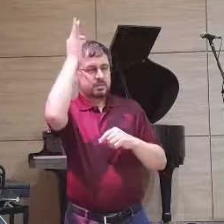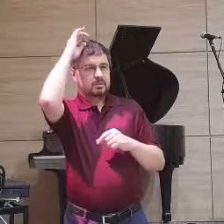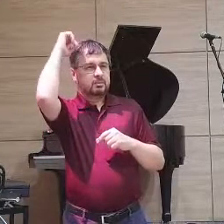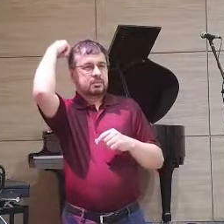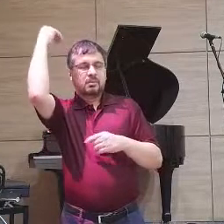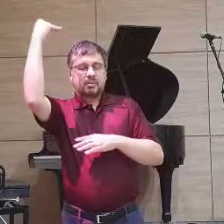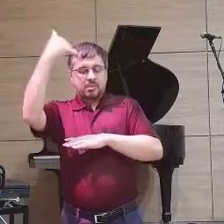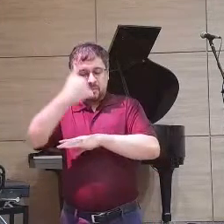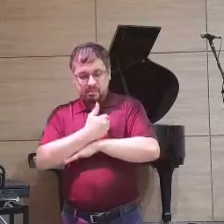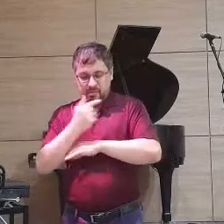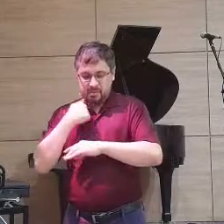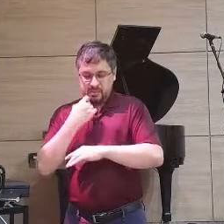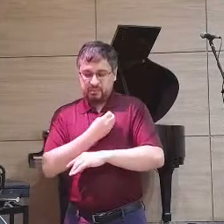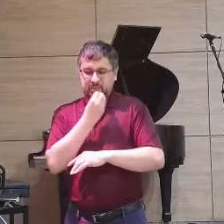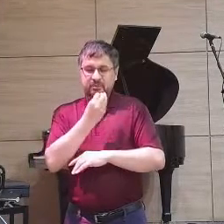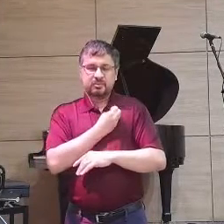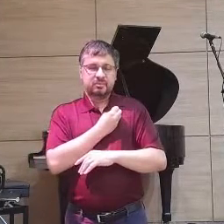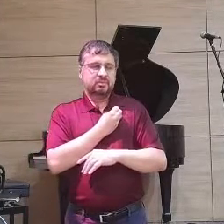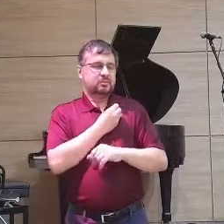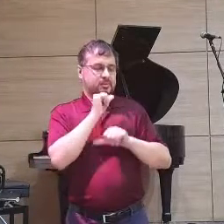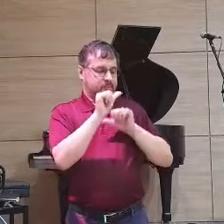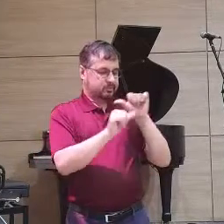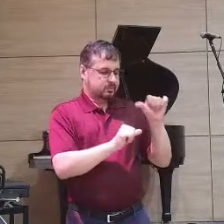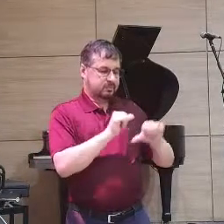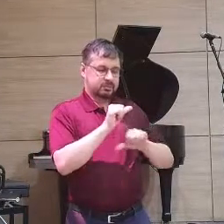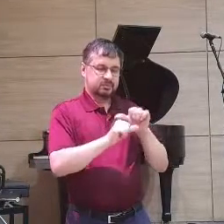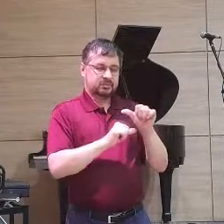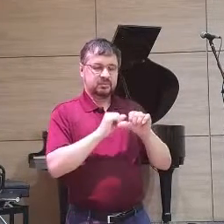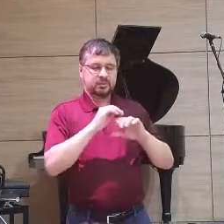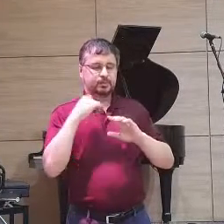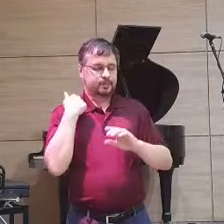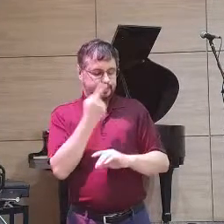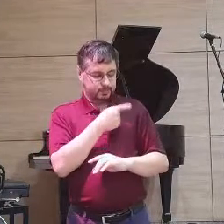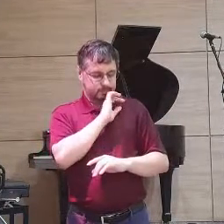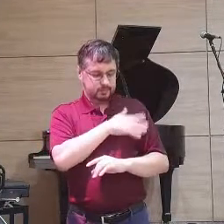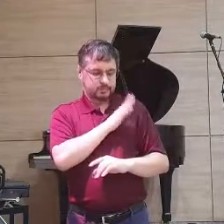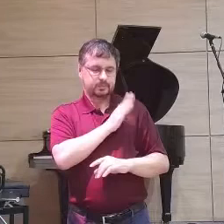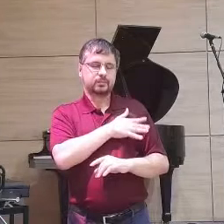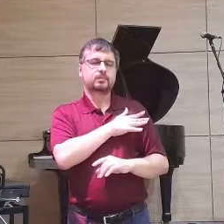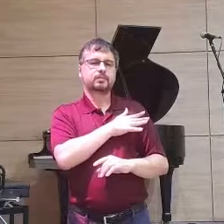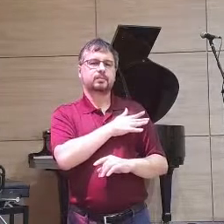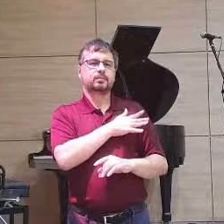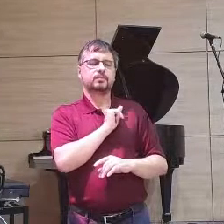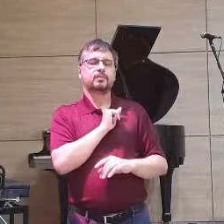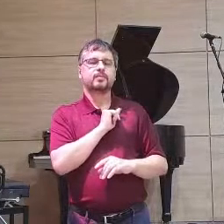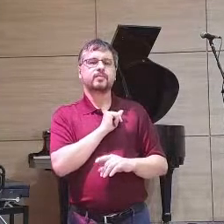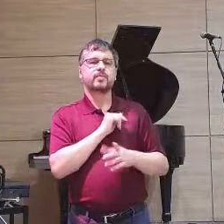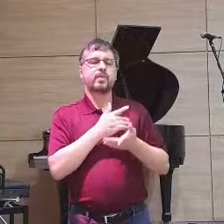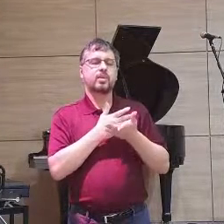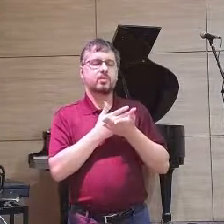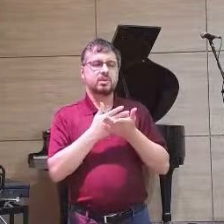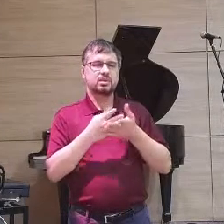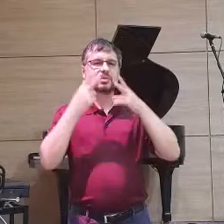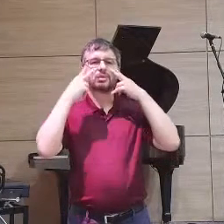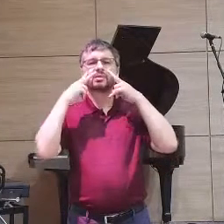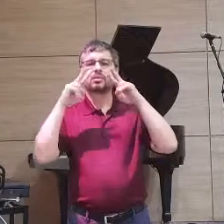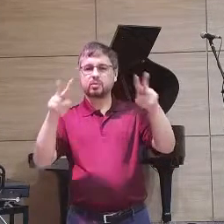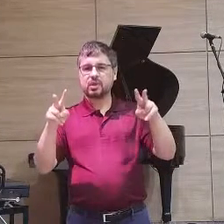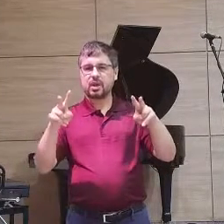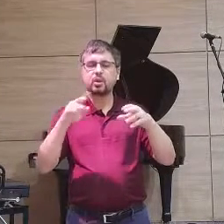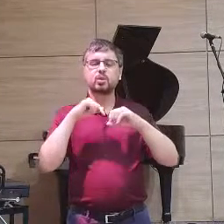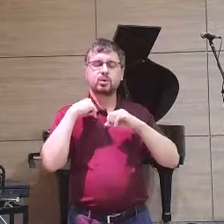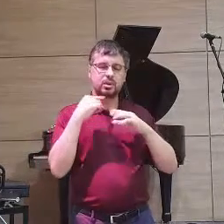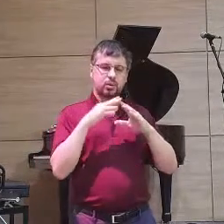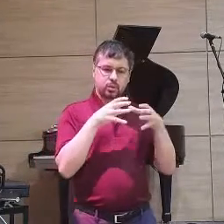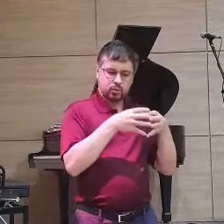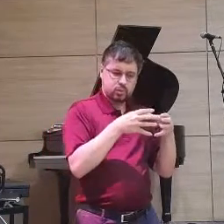entra na nossa vida moda ea o nosso coração meus irmãos nós começamos a testemunhar no nosso